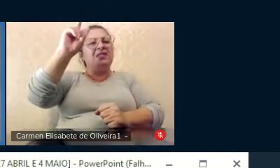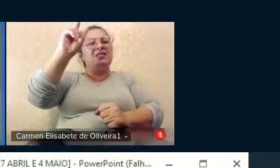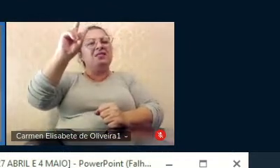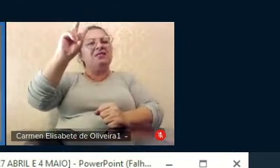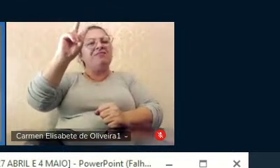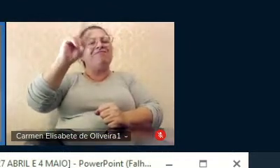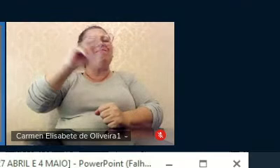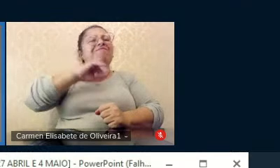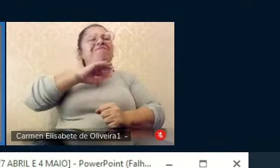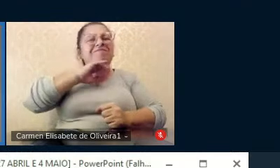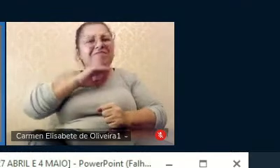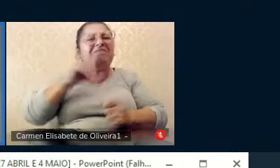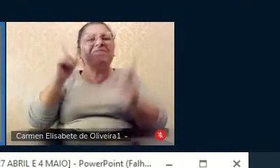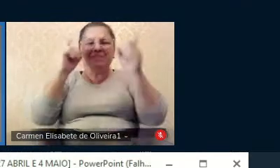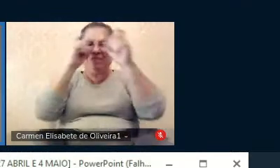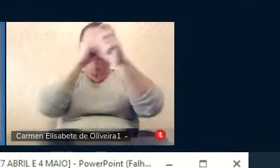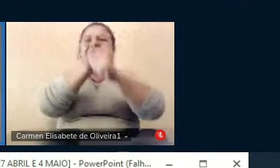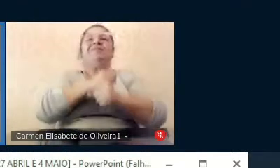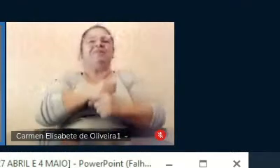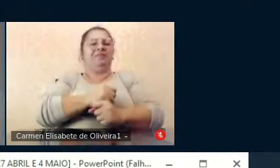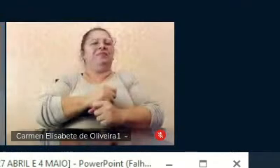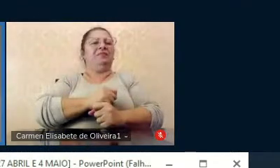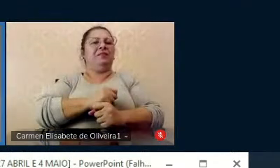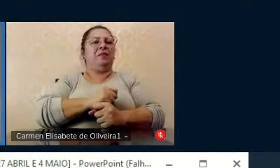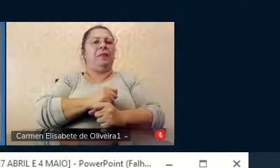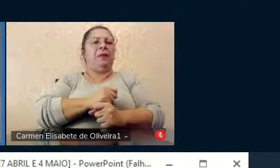perseguidas. Nós temos também,